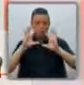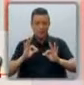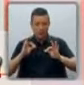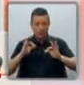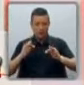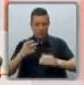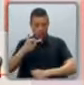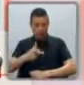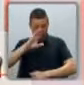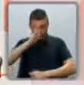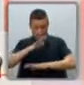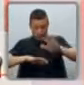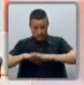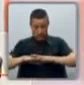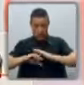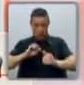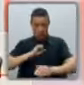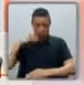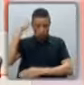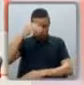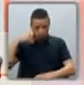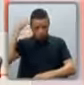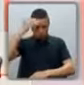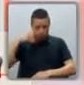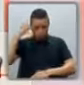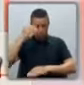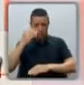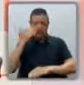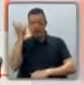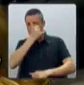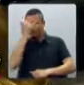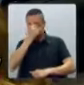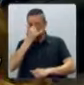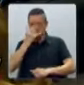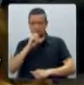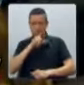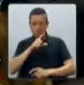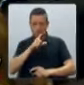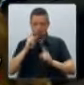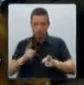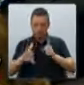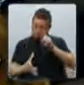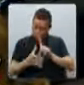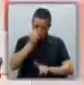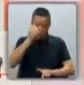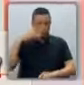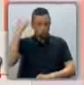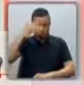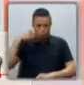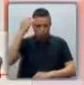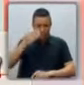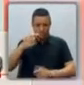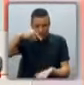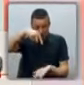terra, para que os nossos sonhos não sejam fantasias, se possam realmente concretizar, isso